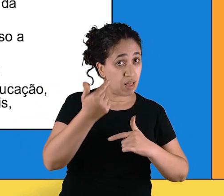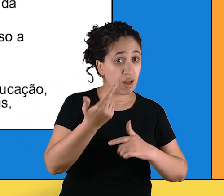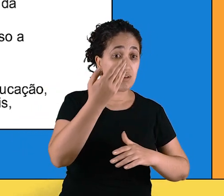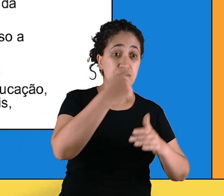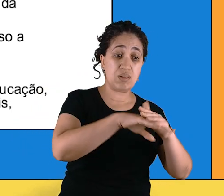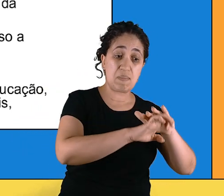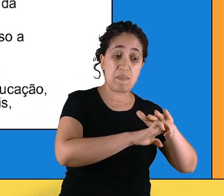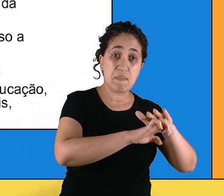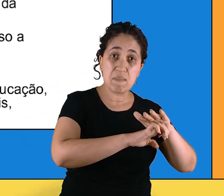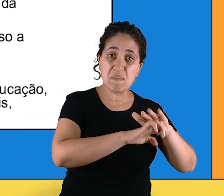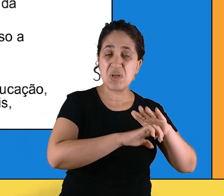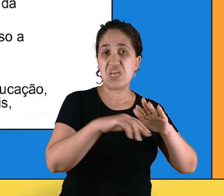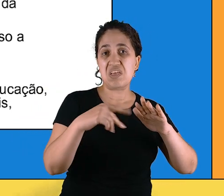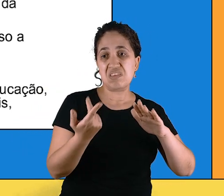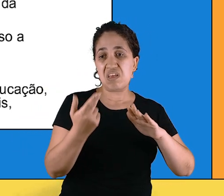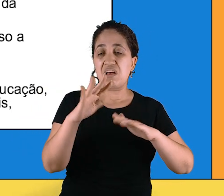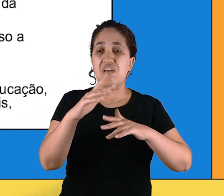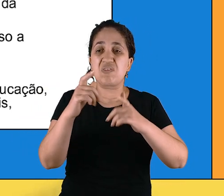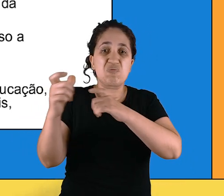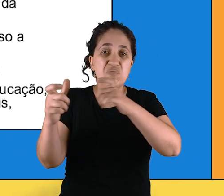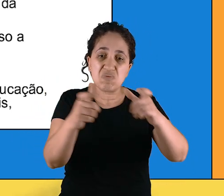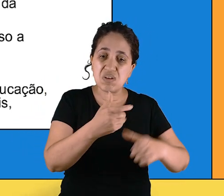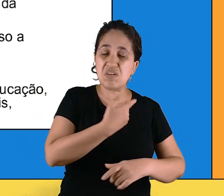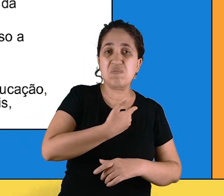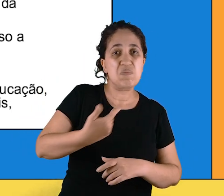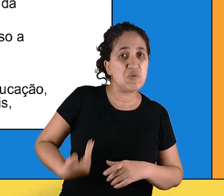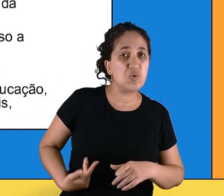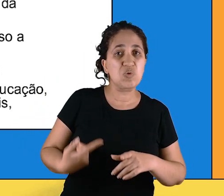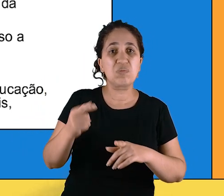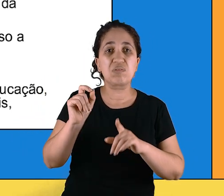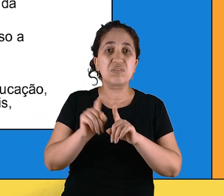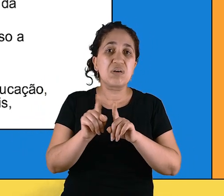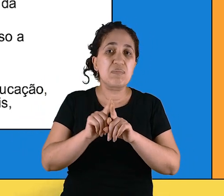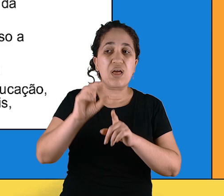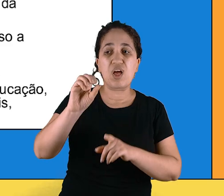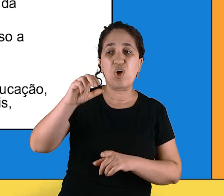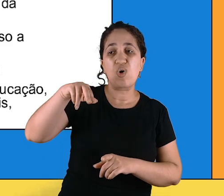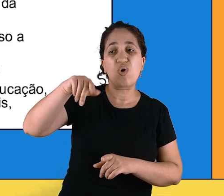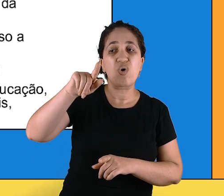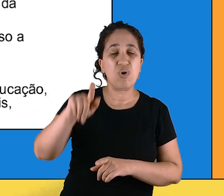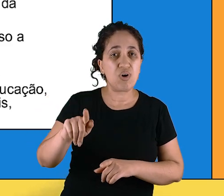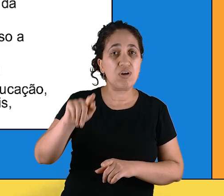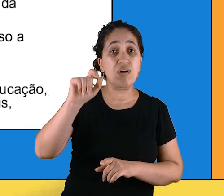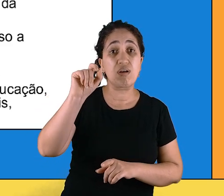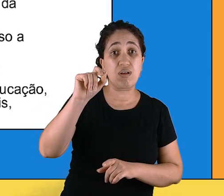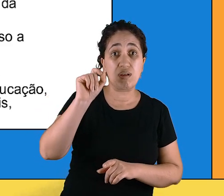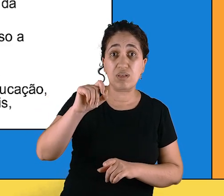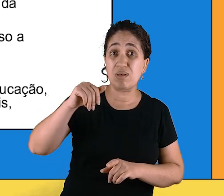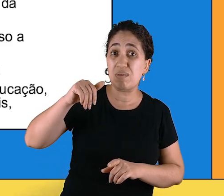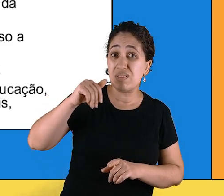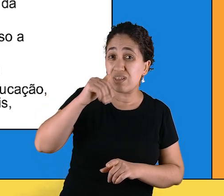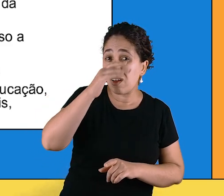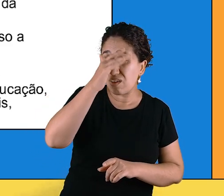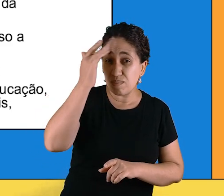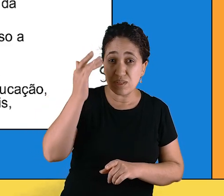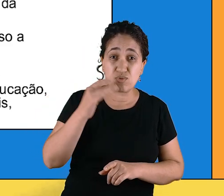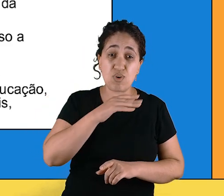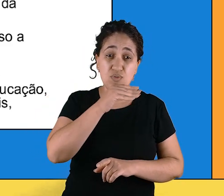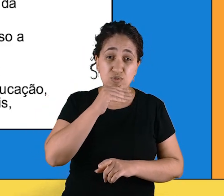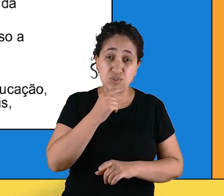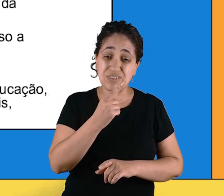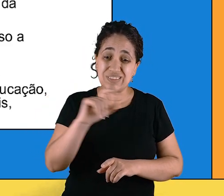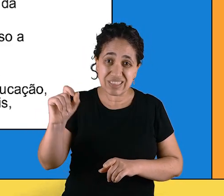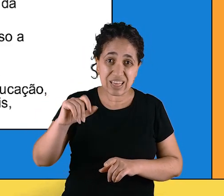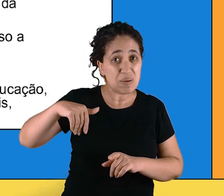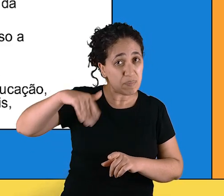em empresas, em repartições públicas, em organizações não governamentais que tenham mais de 100